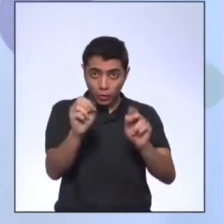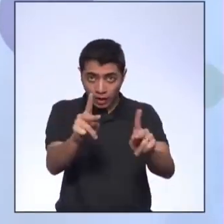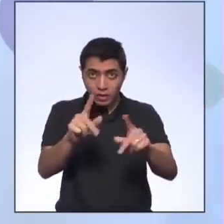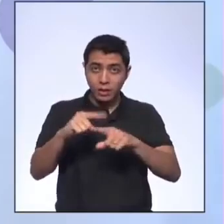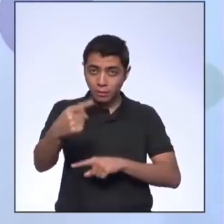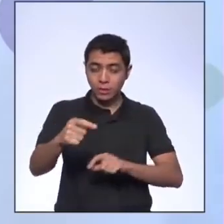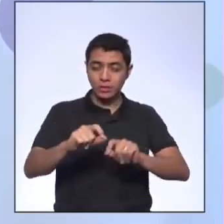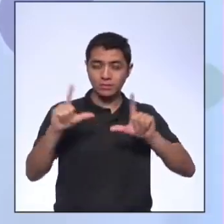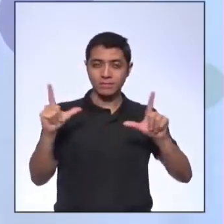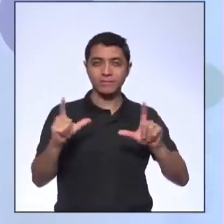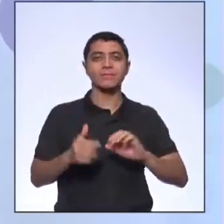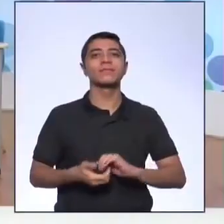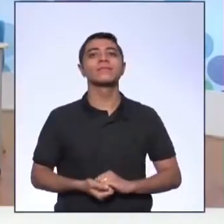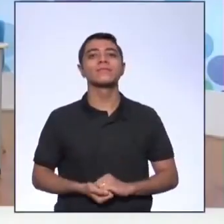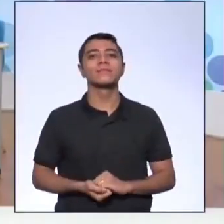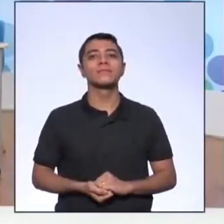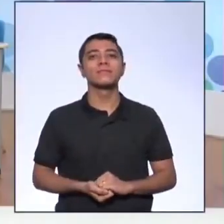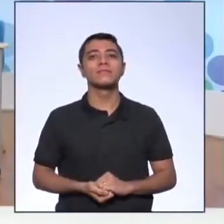voltamos já.